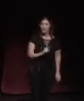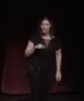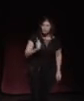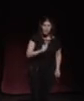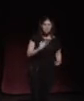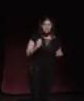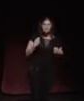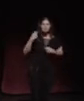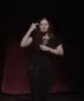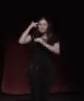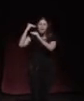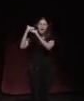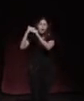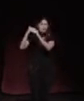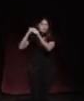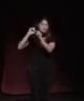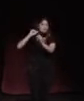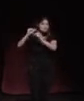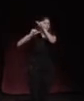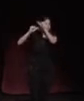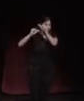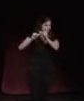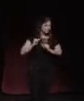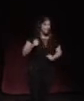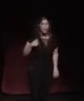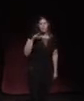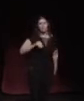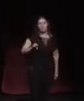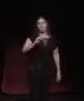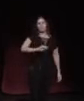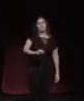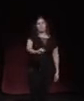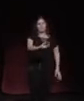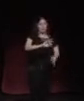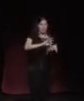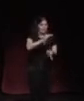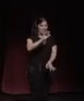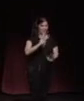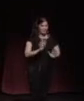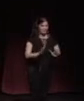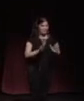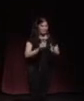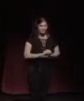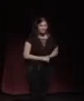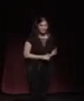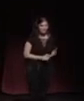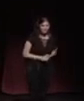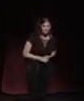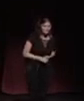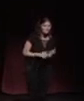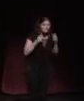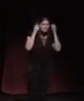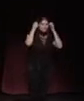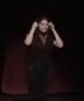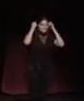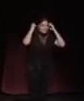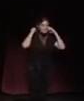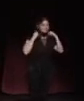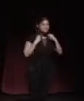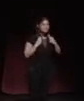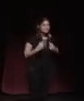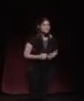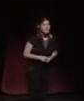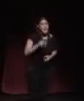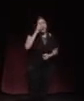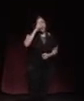nós conseguimos chegar até ali. Eu estou falando um monte já aqui. Eu lembrei de uma história de bebê. Posso contar uma história de bebê? Pode. Lá